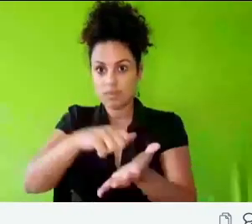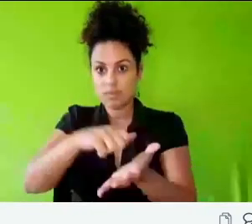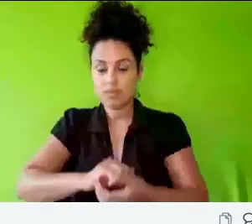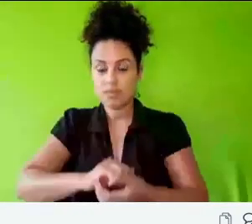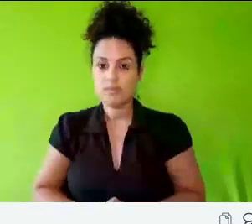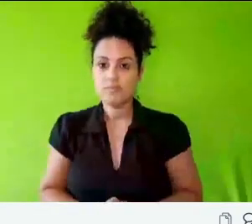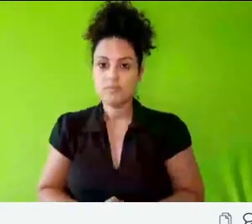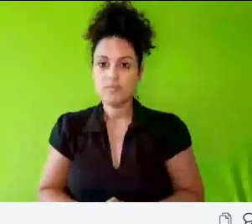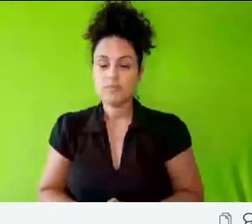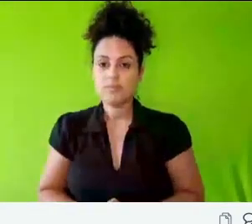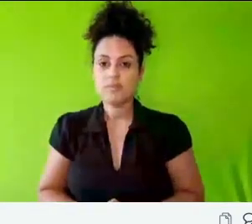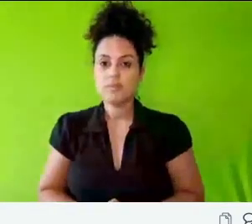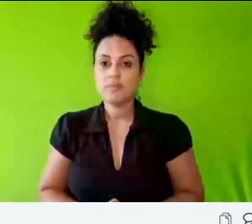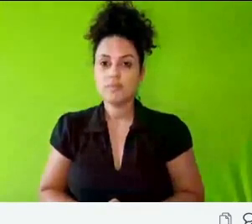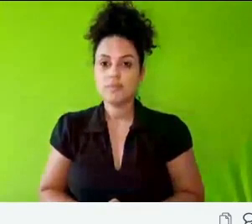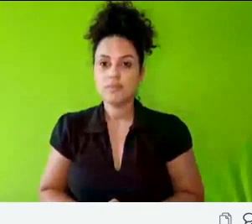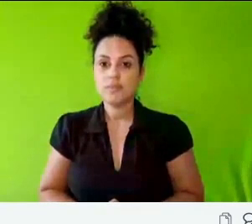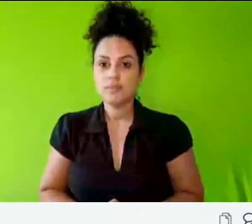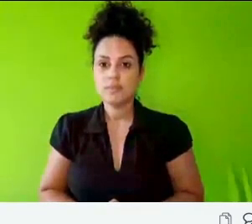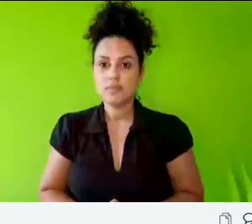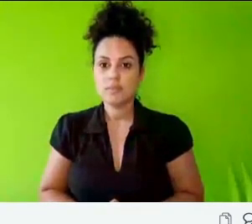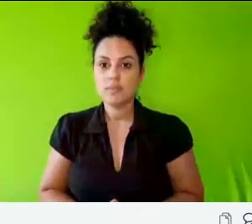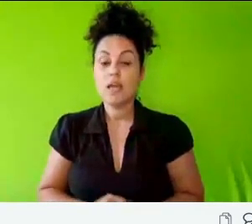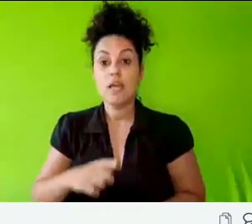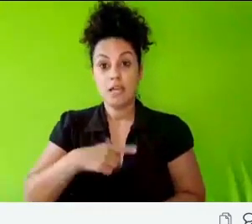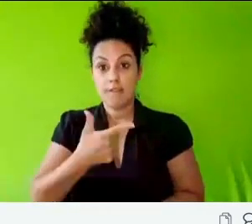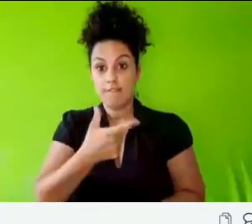Número de vagas, 20 vagas ofertadas.